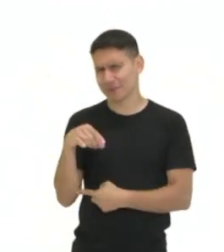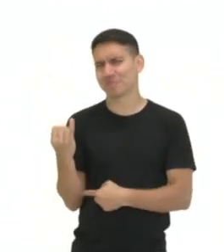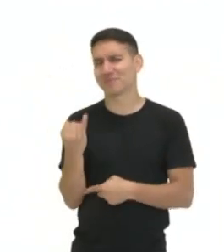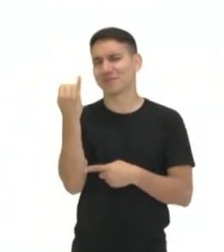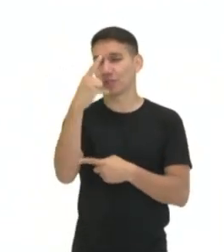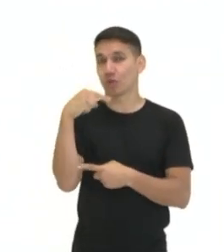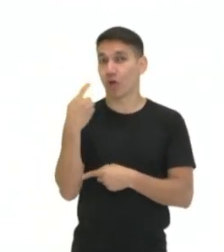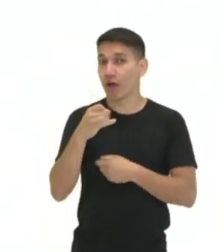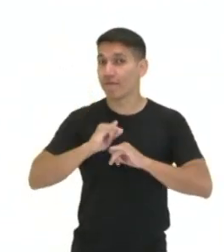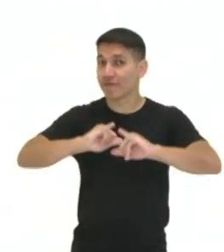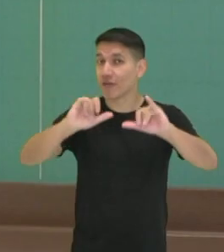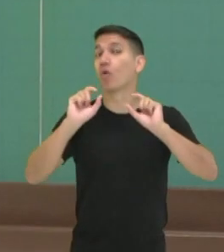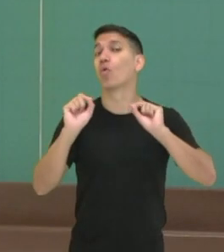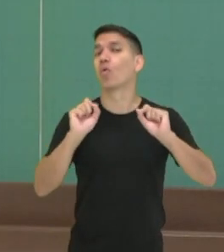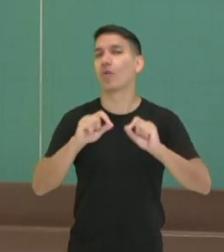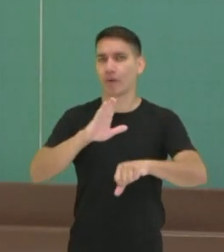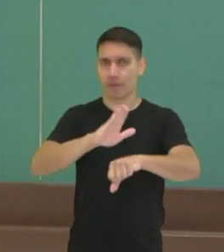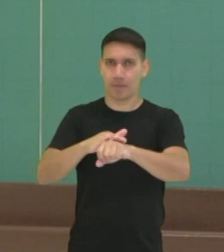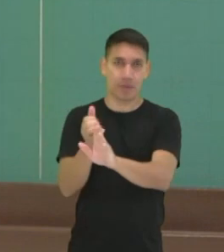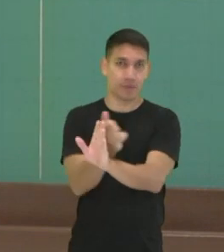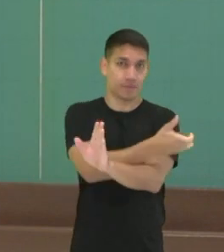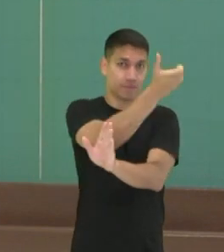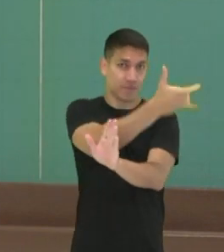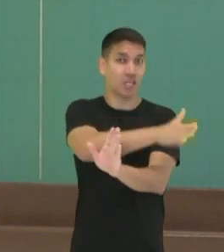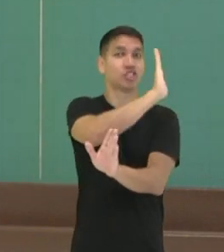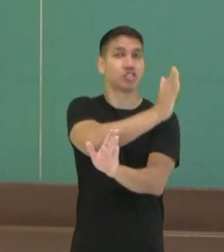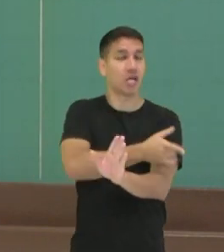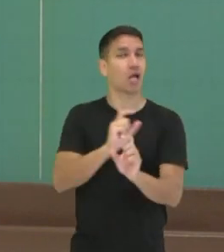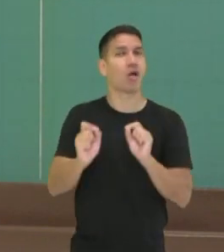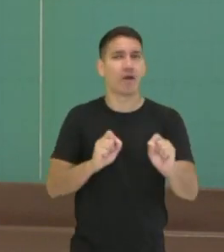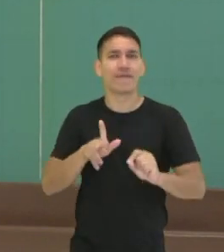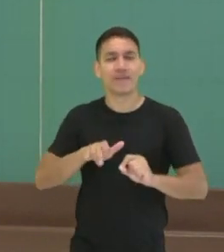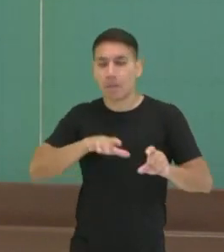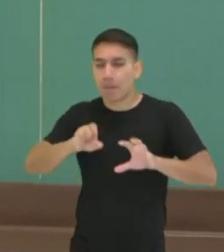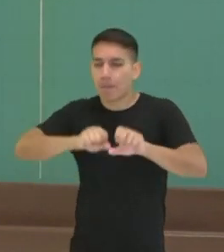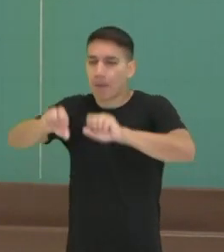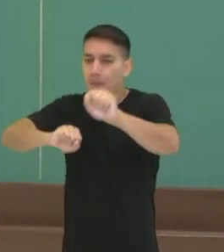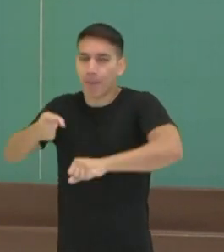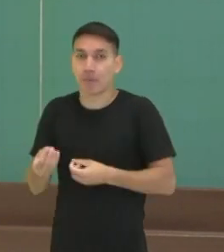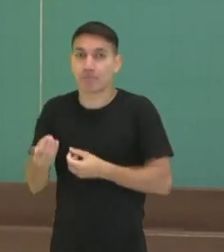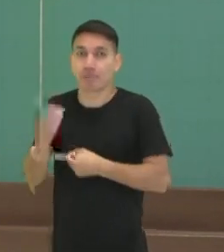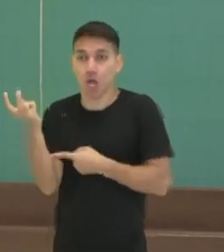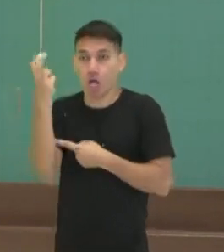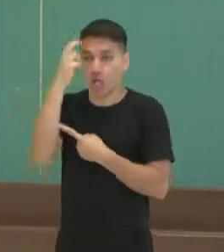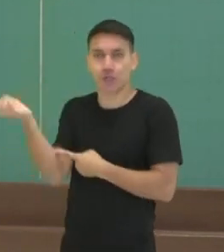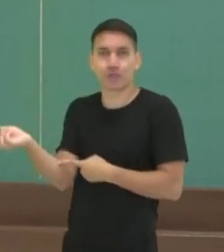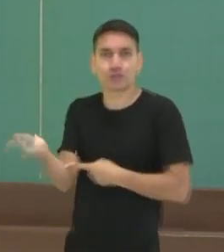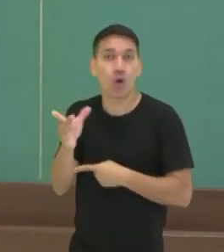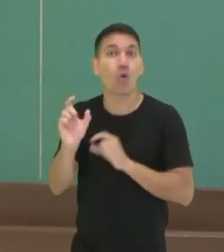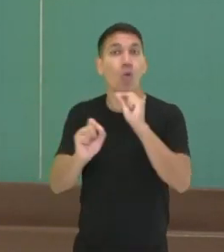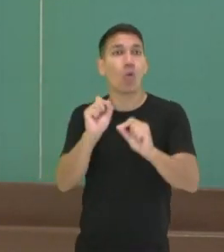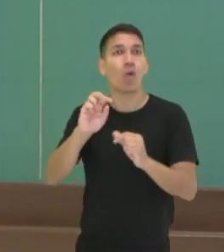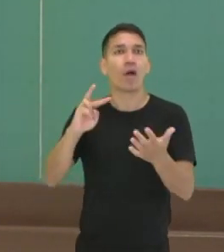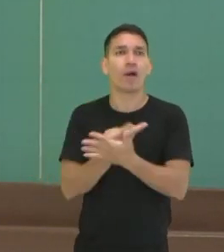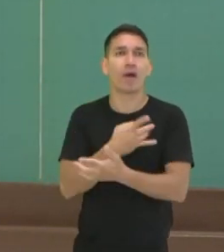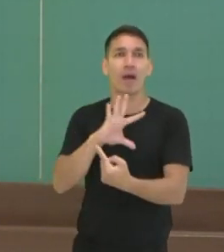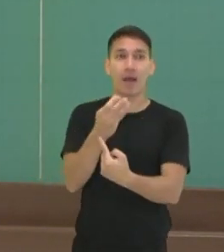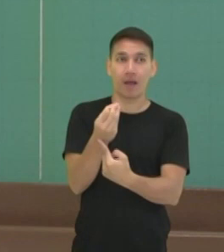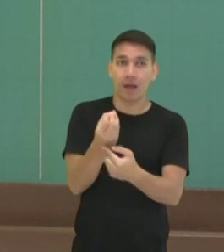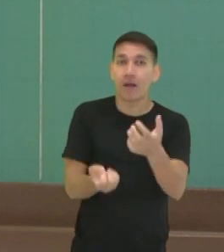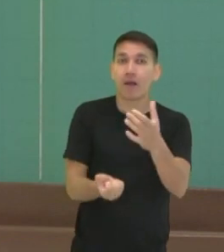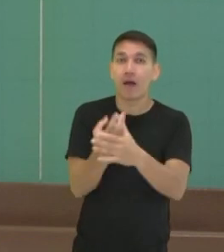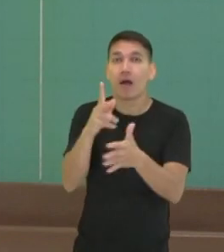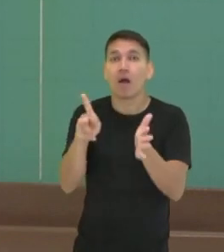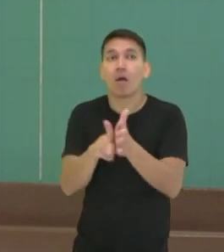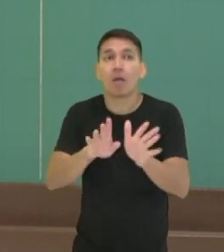tem que citar, que como eu falei anteriormente, ele vai conquistando, ele vai trazendo uma cultura nova. Mas o que acontece? A arte produzida cada um